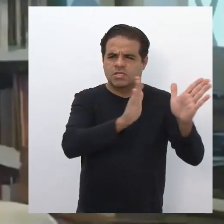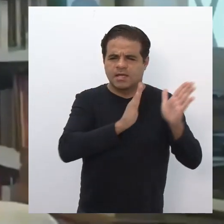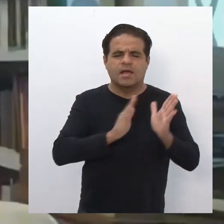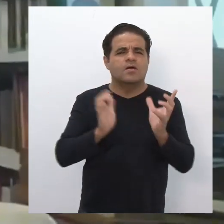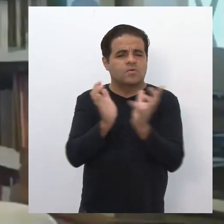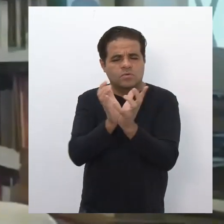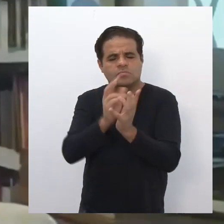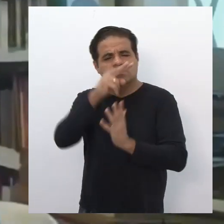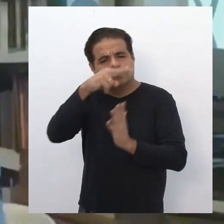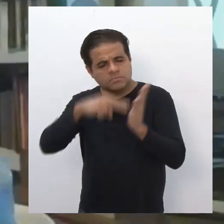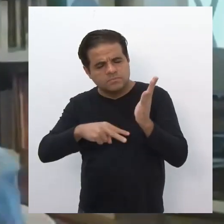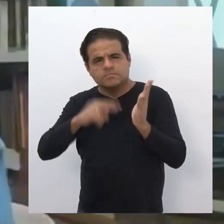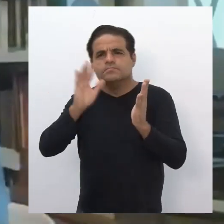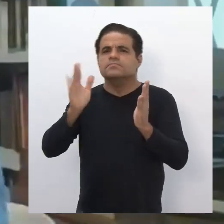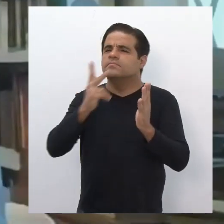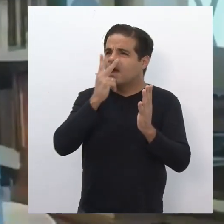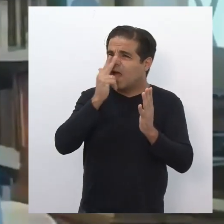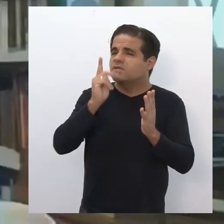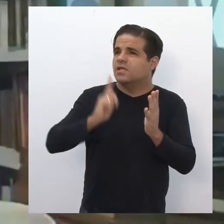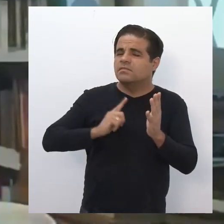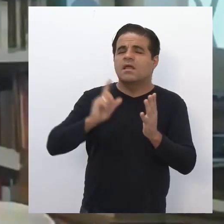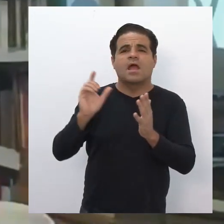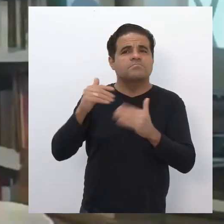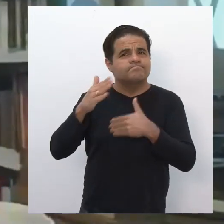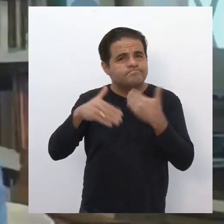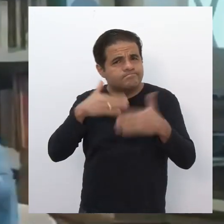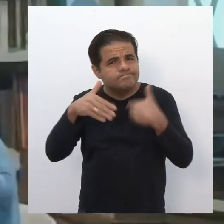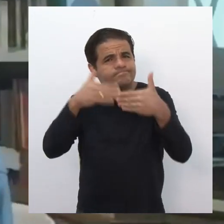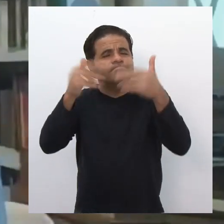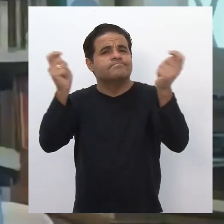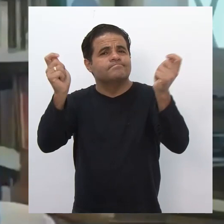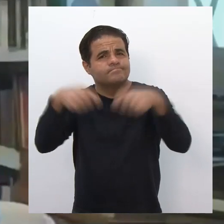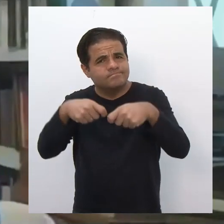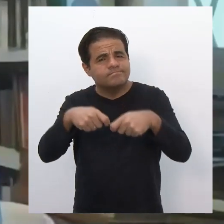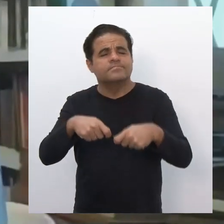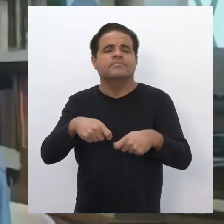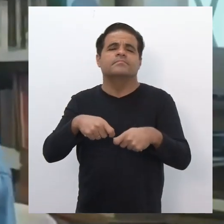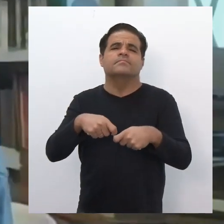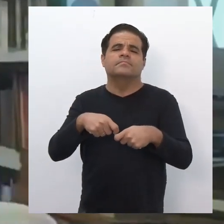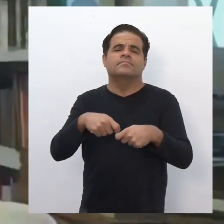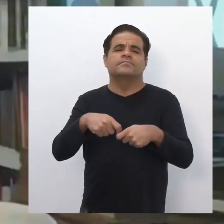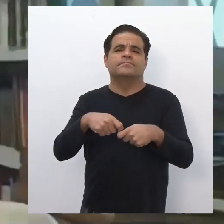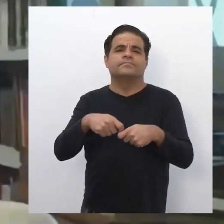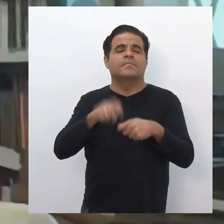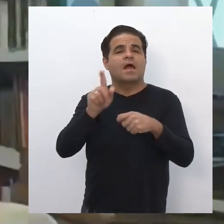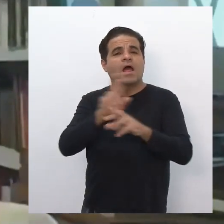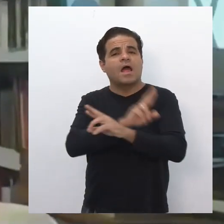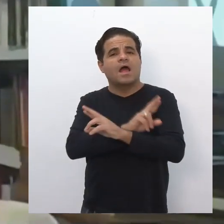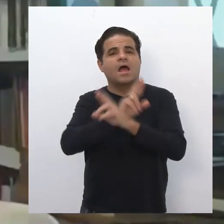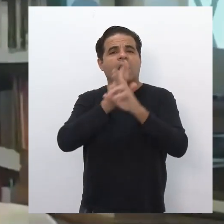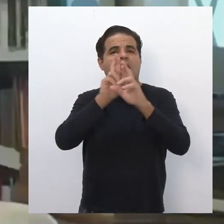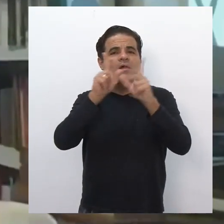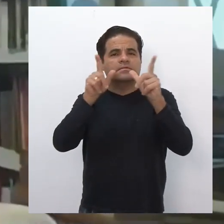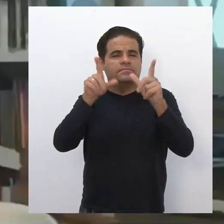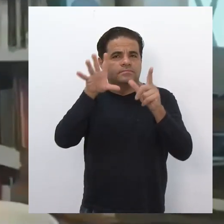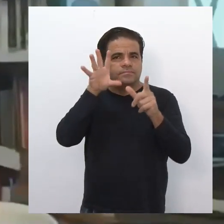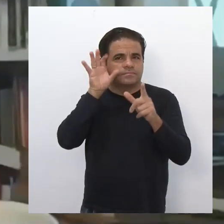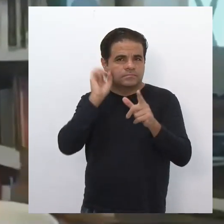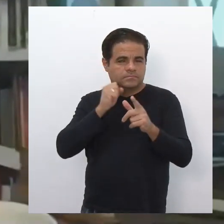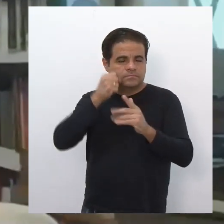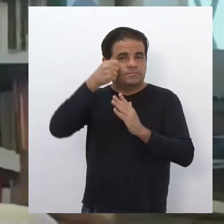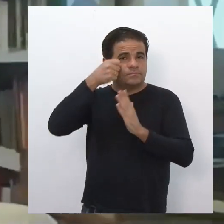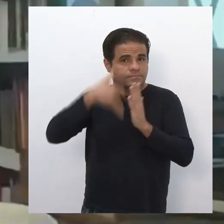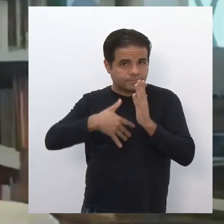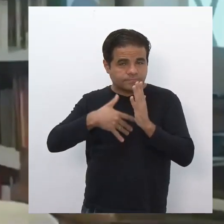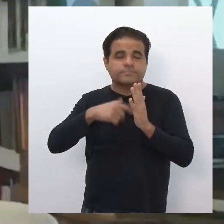de leitura e a gente acha que tem muito campo para crescer por aí, tá? A diferença do audiolivro e do livro impresso, quer dizer,